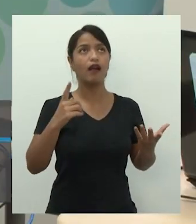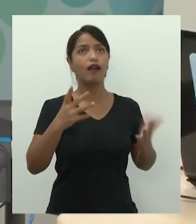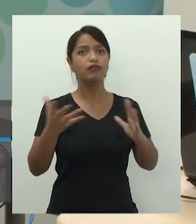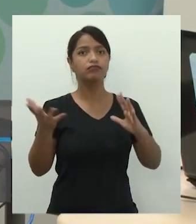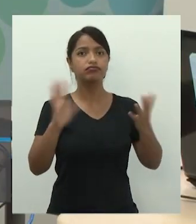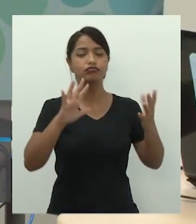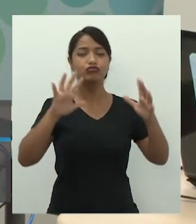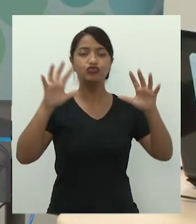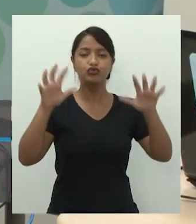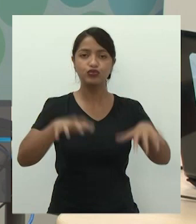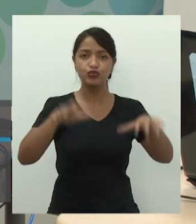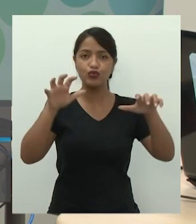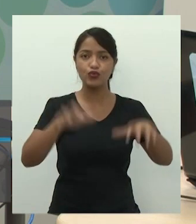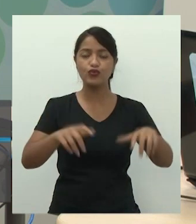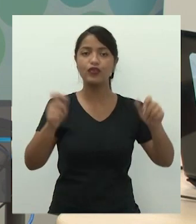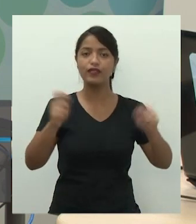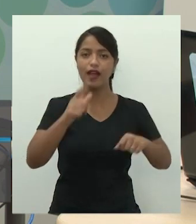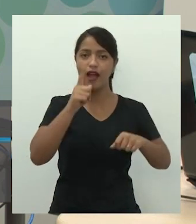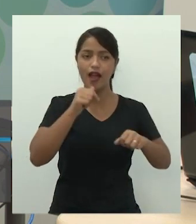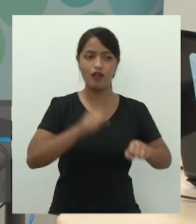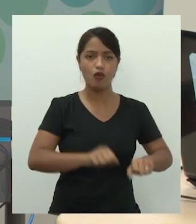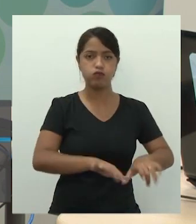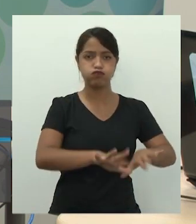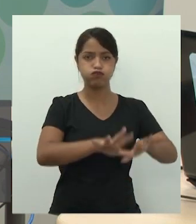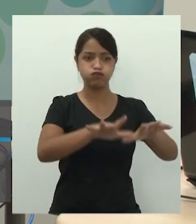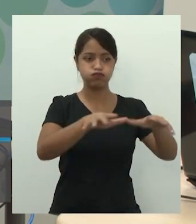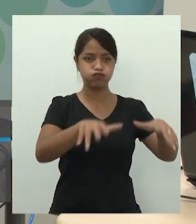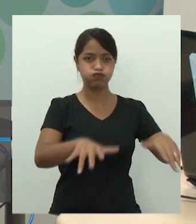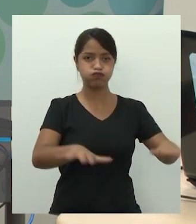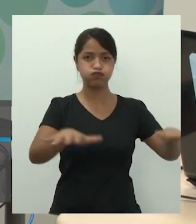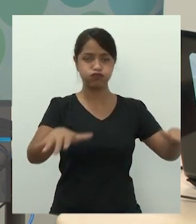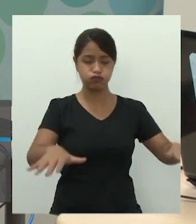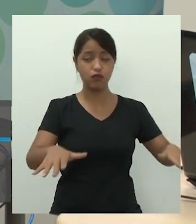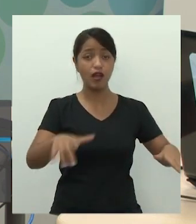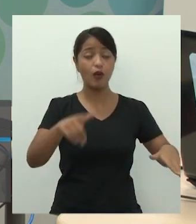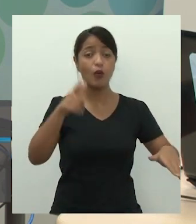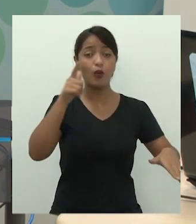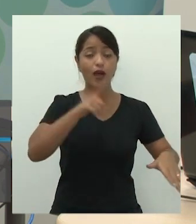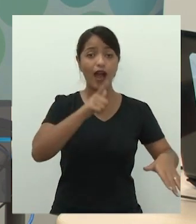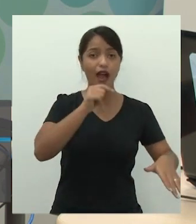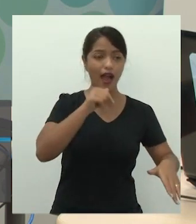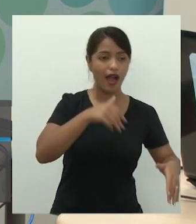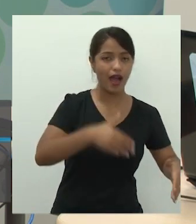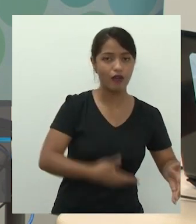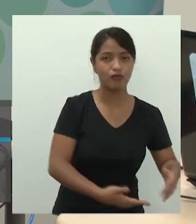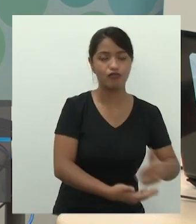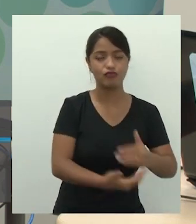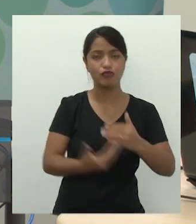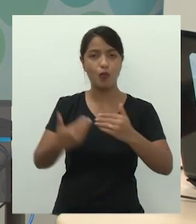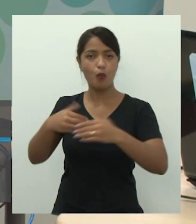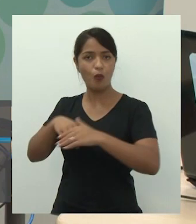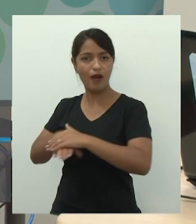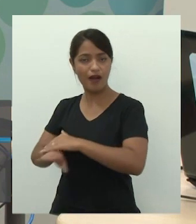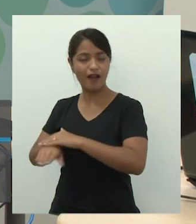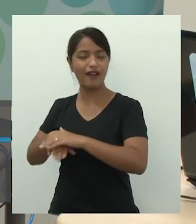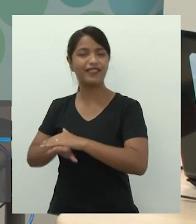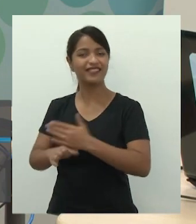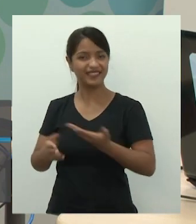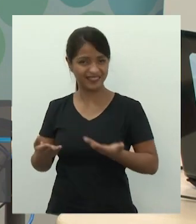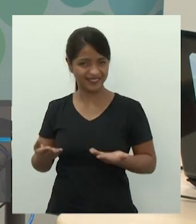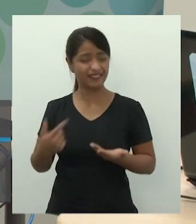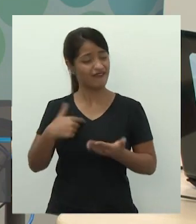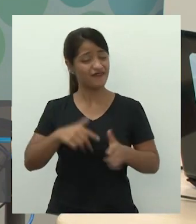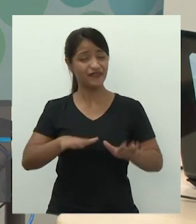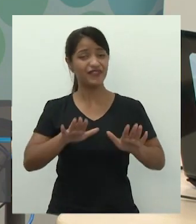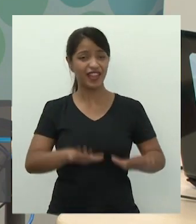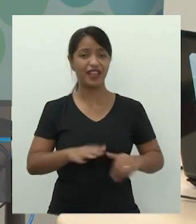ali fazer com que esse rio transborde, eu consigo até guardar um pouco de água para um momento de seca, então é aqui mesmo que eu vou ficar. Então,